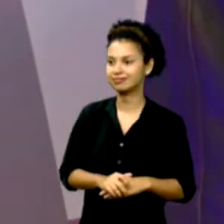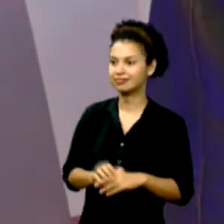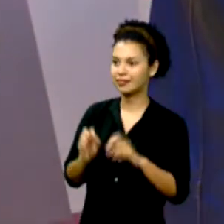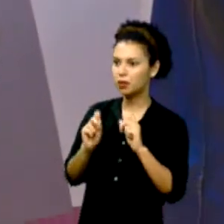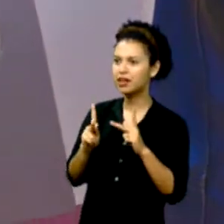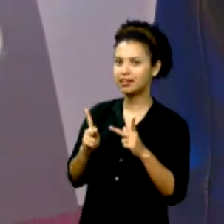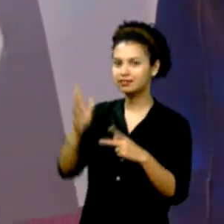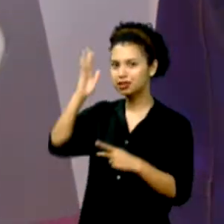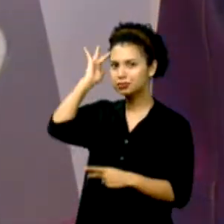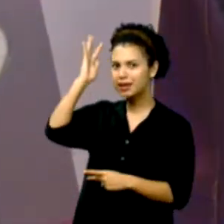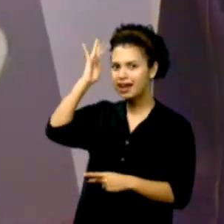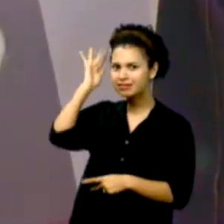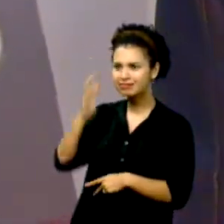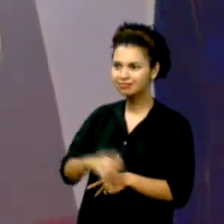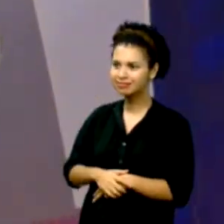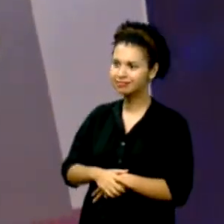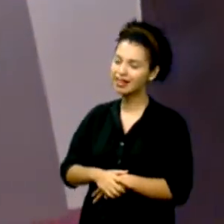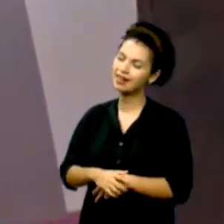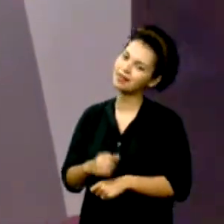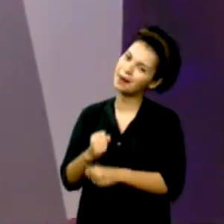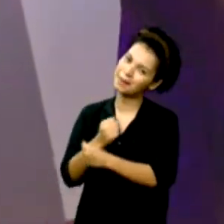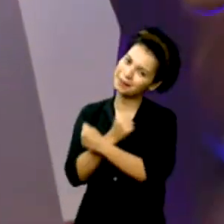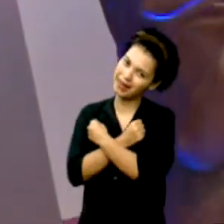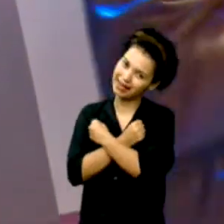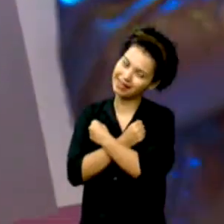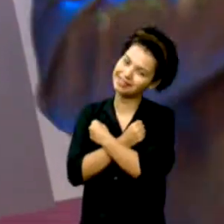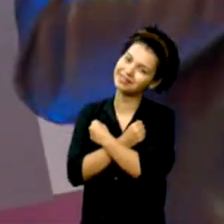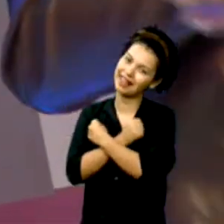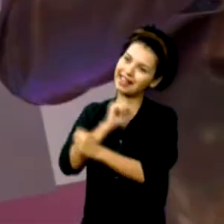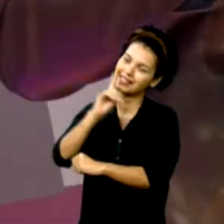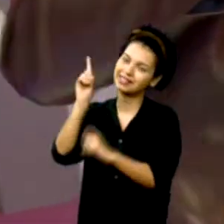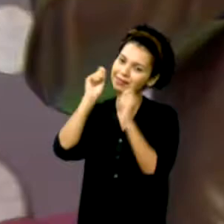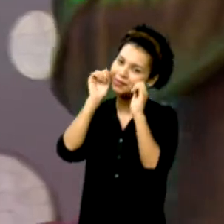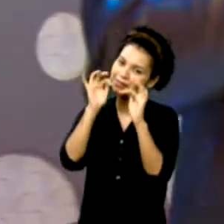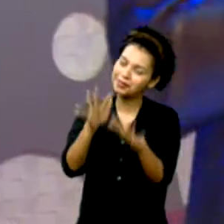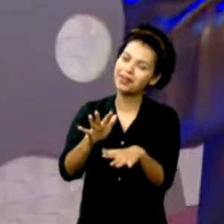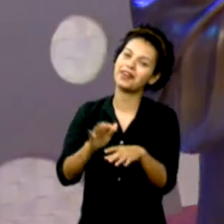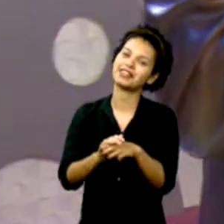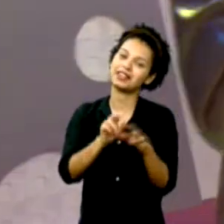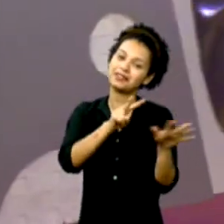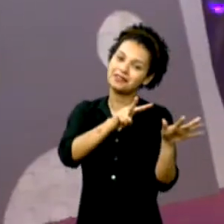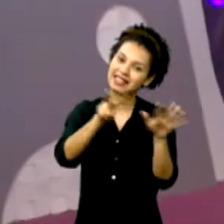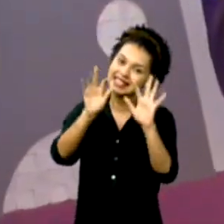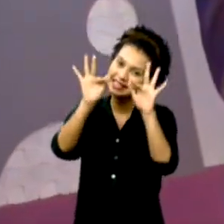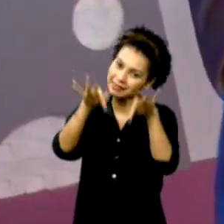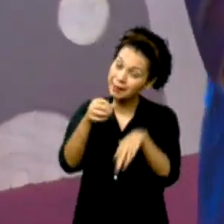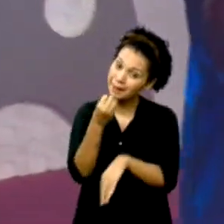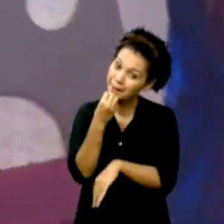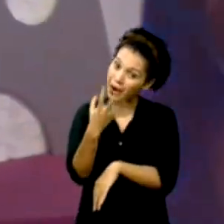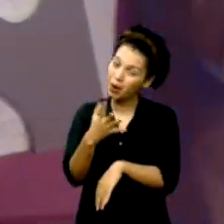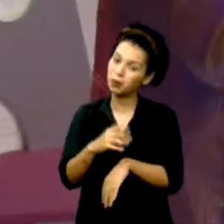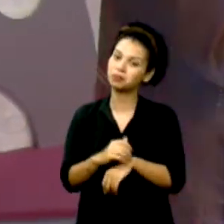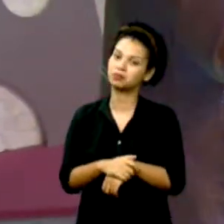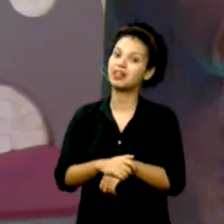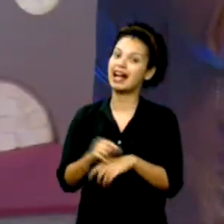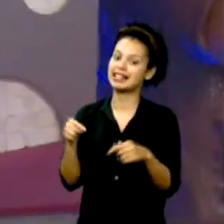tiver. Querido, um abraço, vai com grande Deus. Grande abraço, tá? A todos. Excelente. Vocês, viu? Final de semana a produção você, tá? Do programa, Algo Mais,